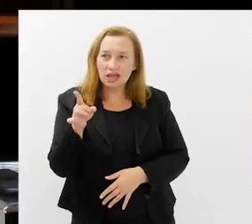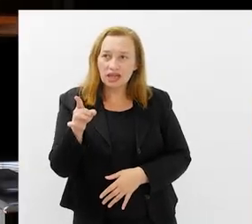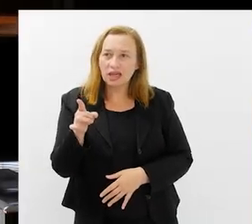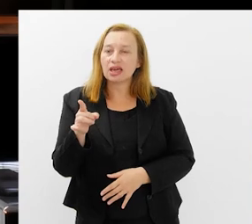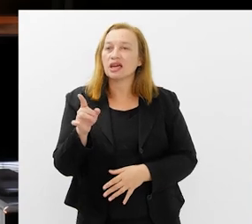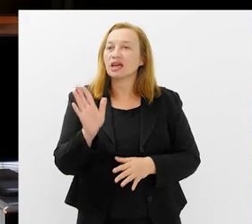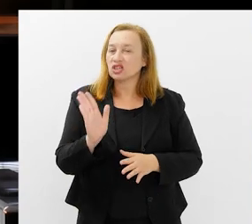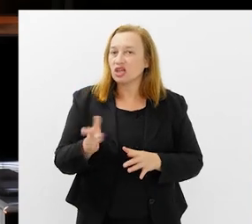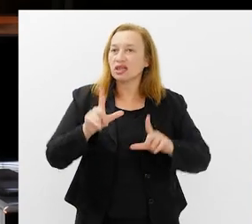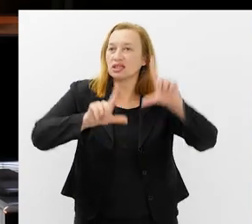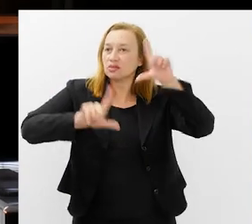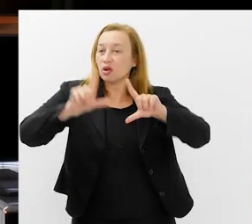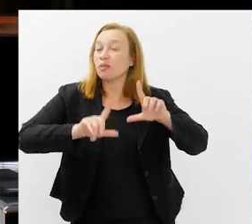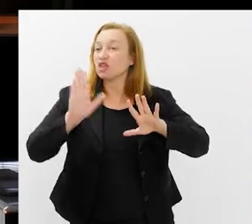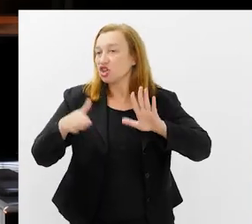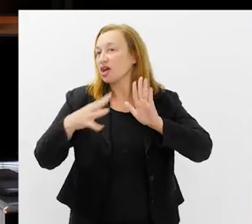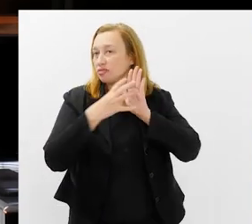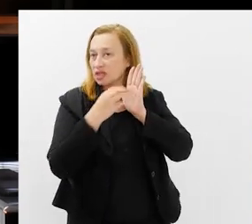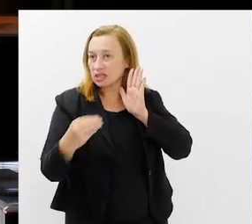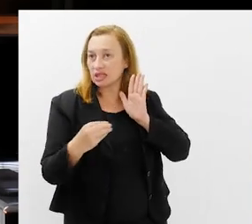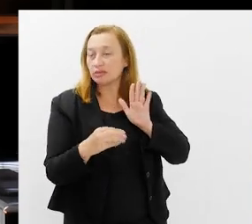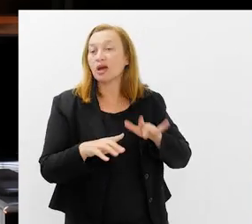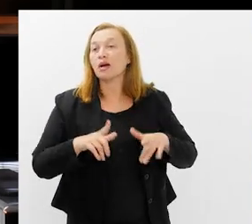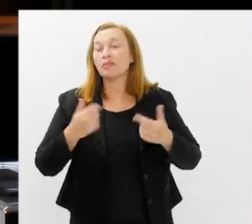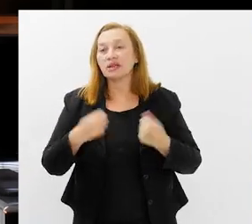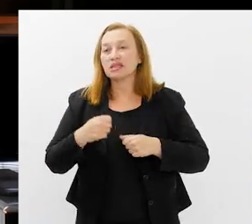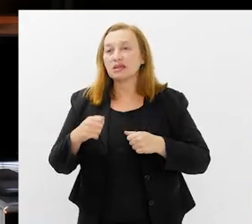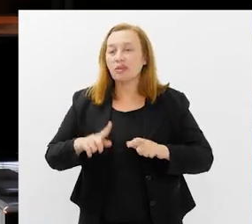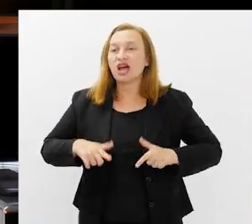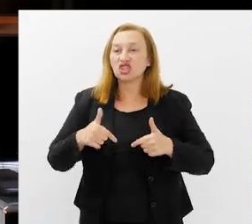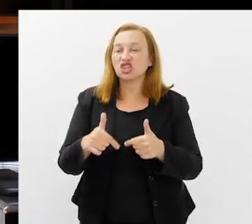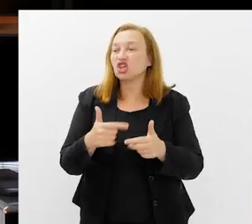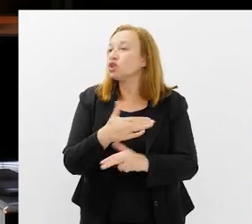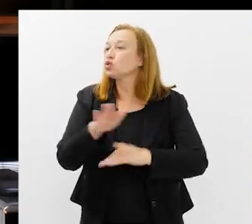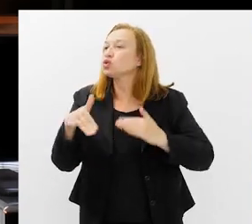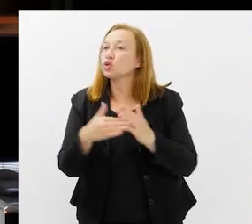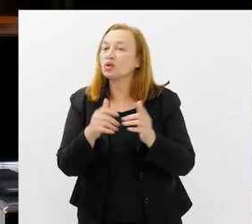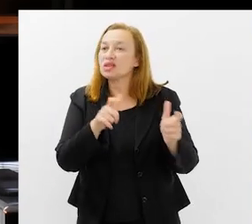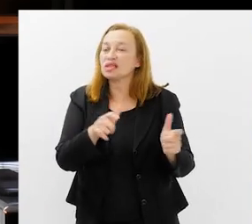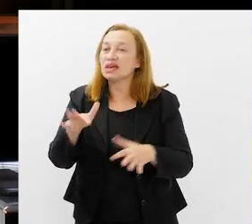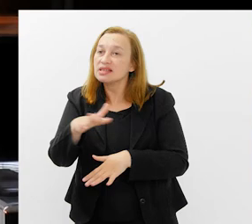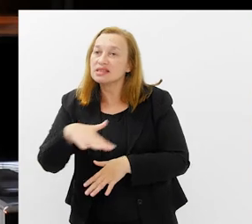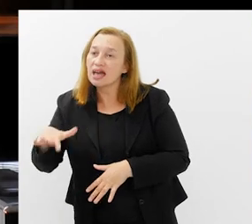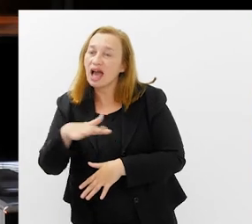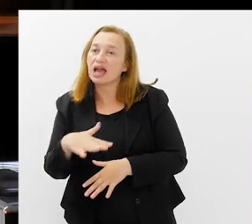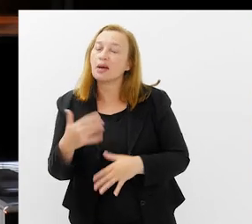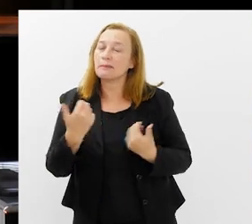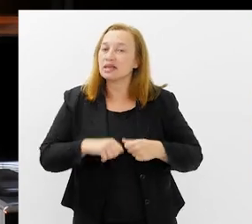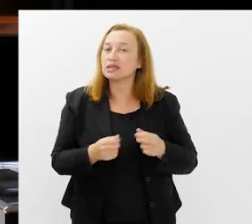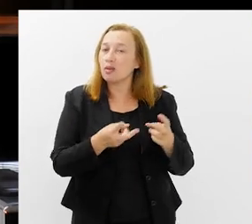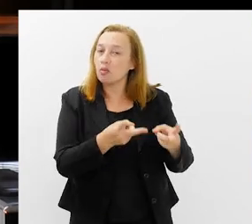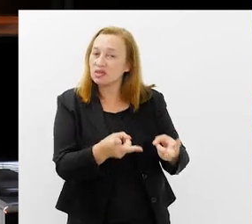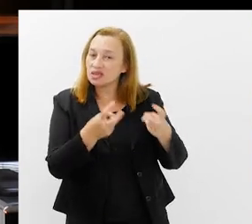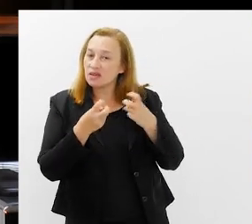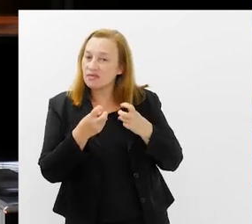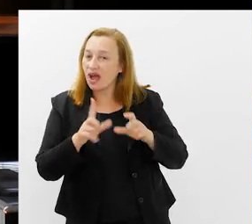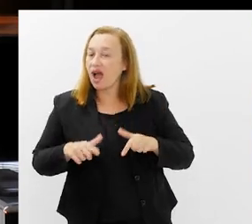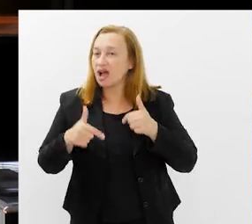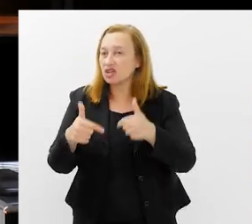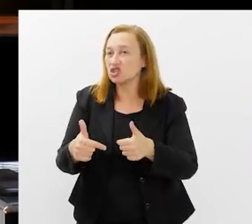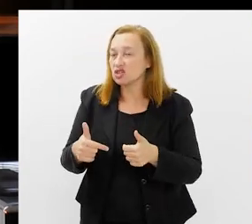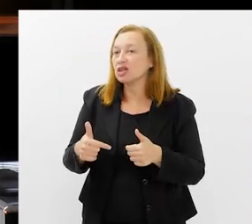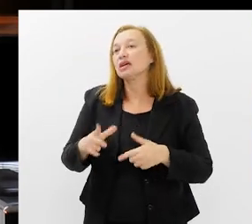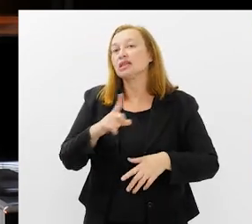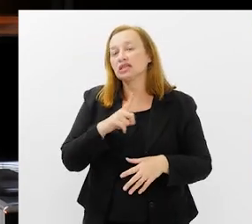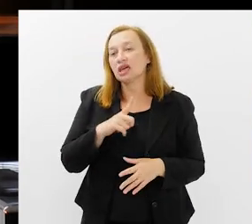programa já é um grande exemplo. Eu acho que nós temos que atuar em todas as searas, nós temos que atuar participando, observando. Às